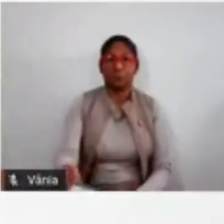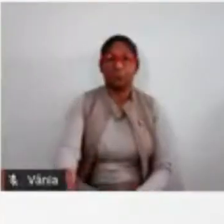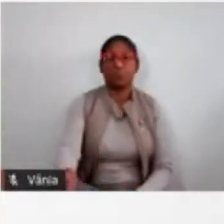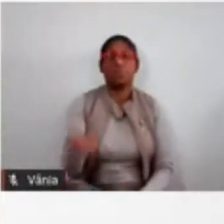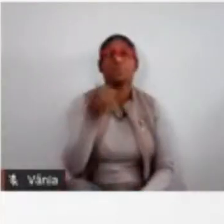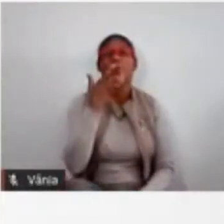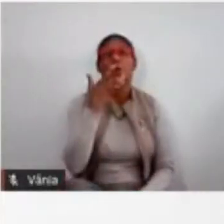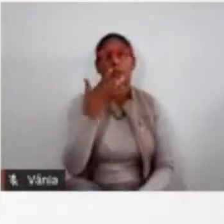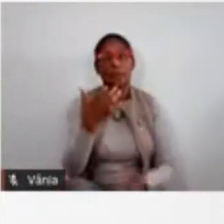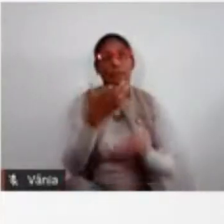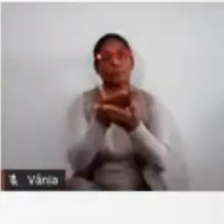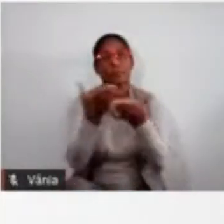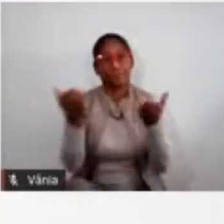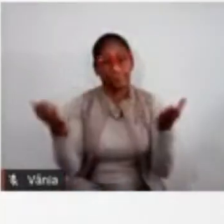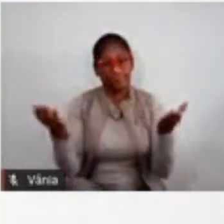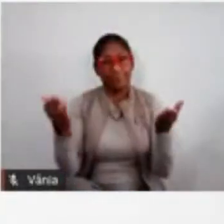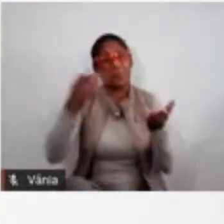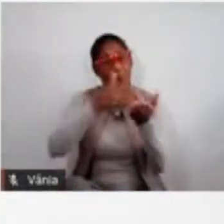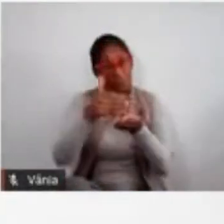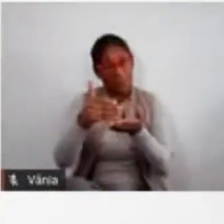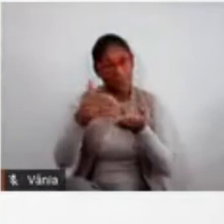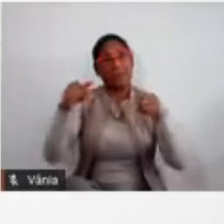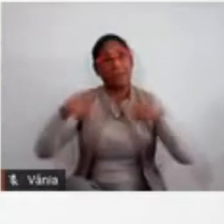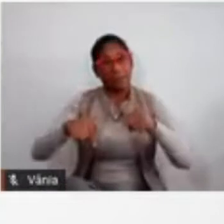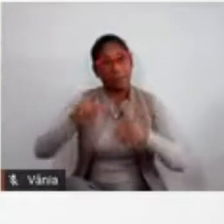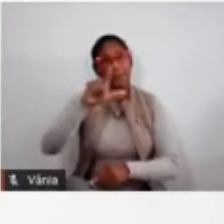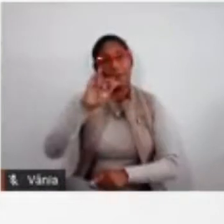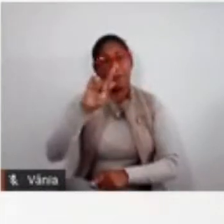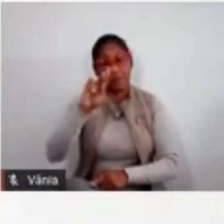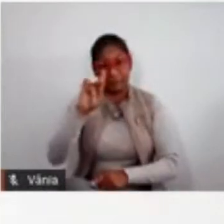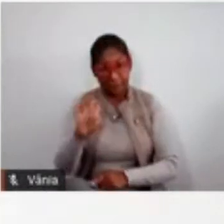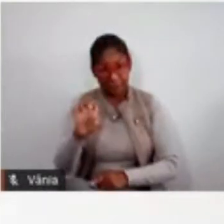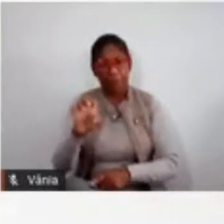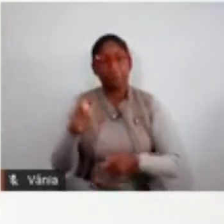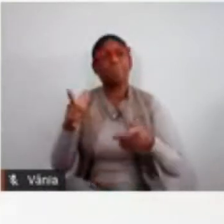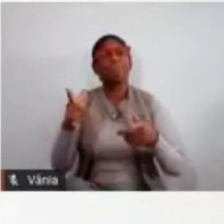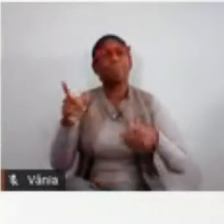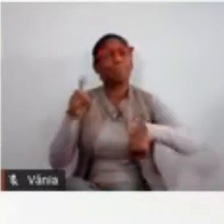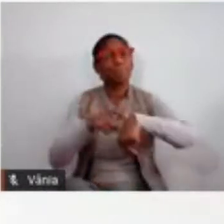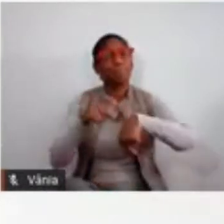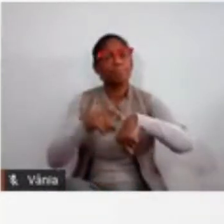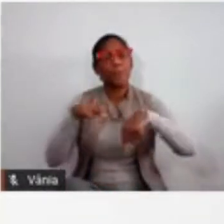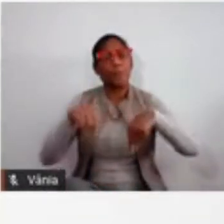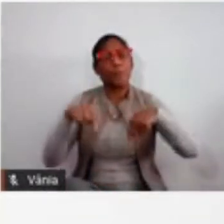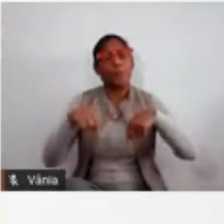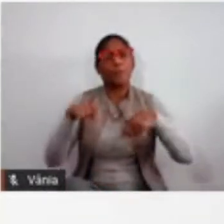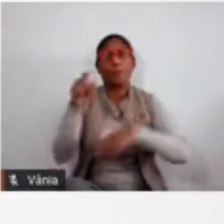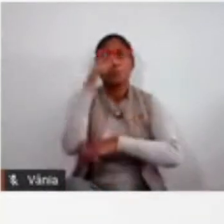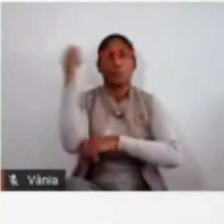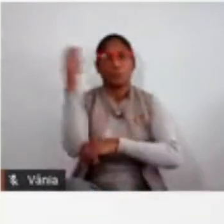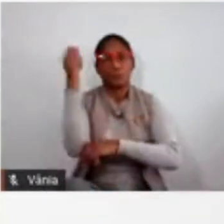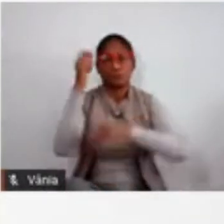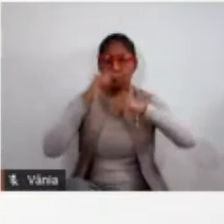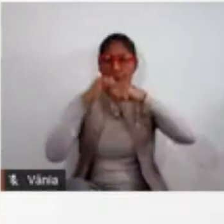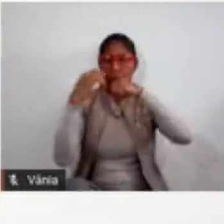Muito boa tarde a todos. Nós estamos começando neste momento a nossa live de atualização da situação do Rio Grande do Sul em relação ao coronavírus